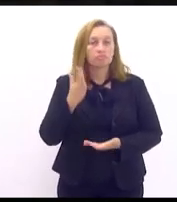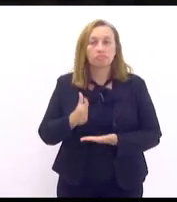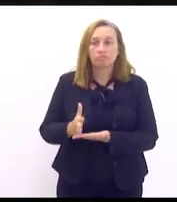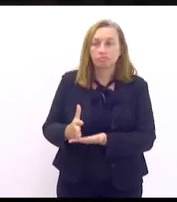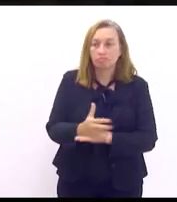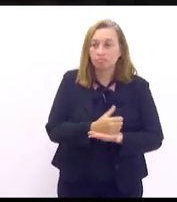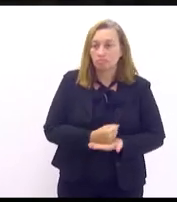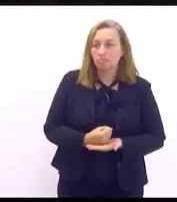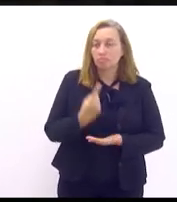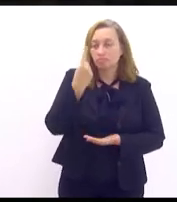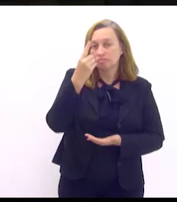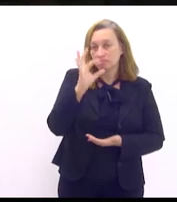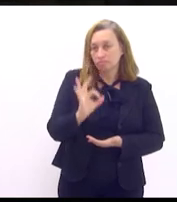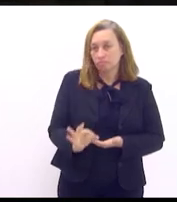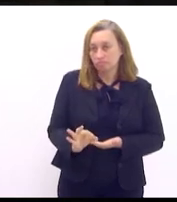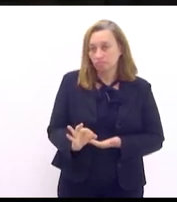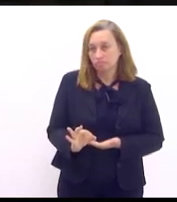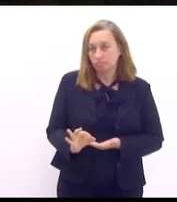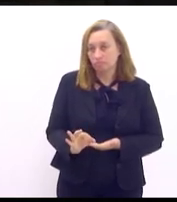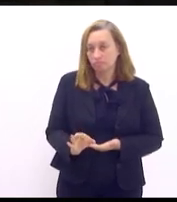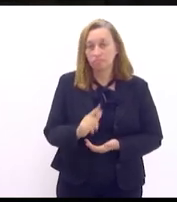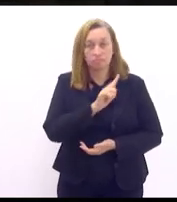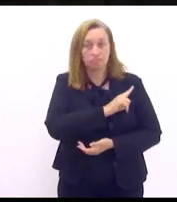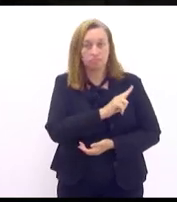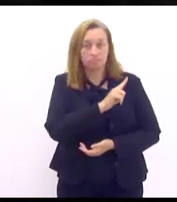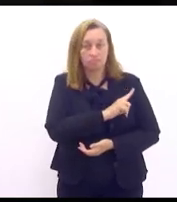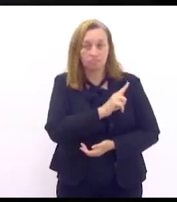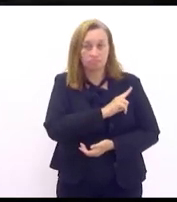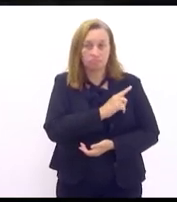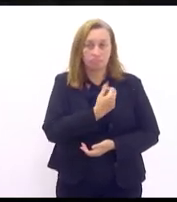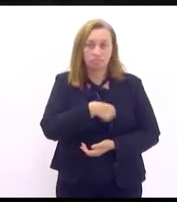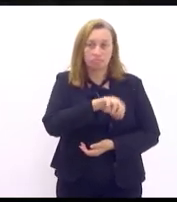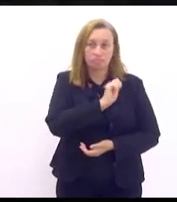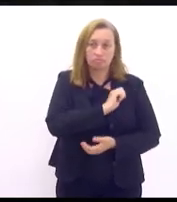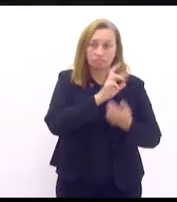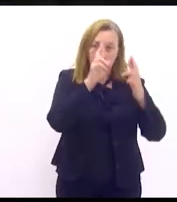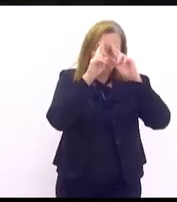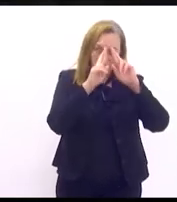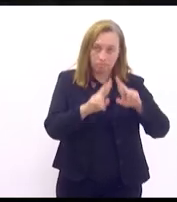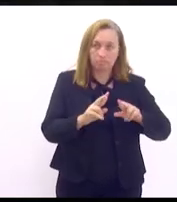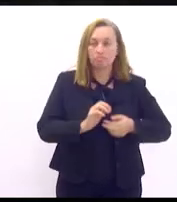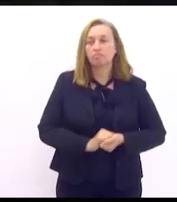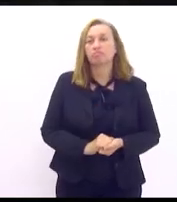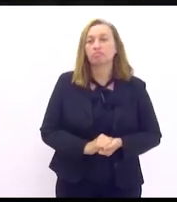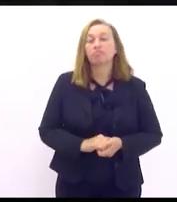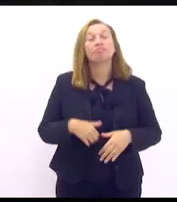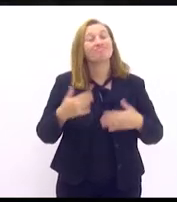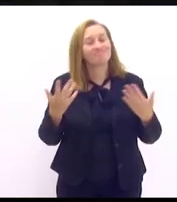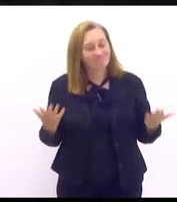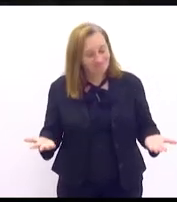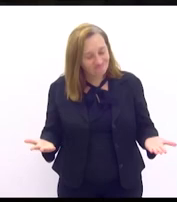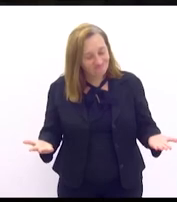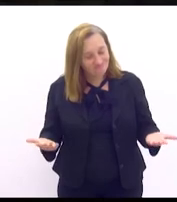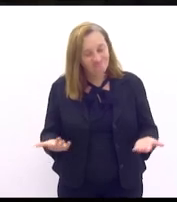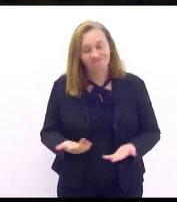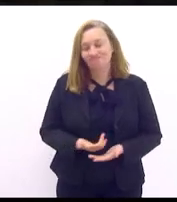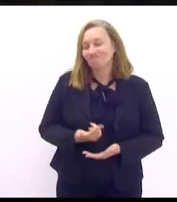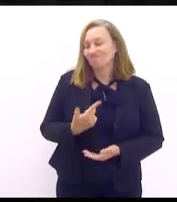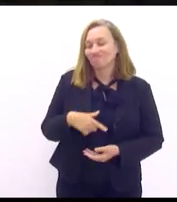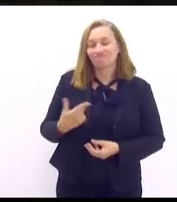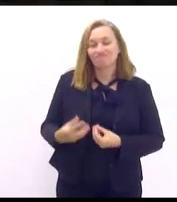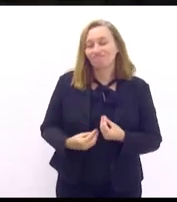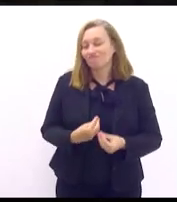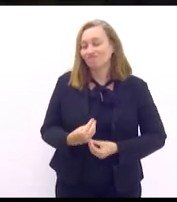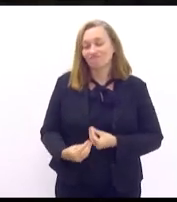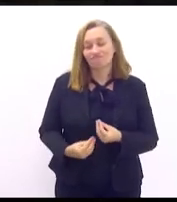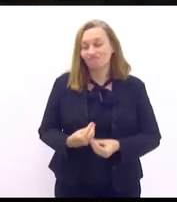ativa 1% é uma gestão fiscal responsável. Então, assim, não dá para a gente achar